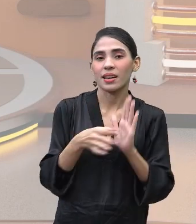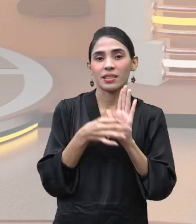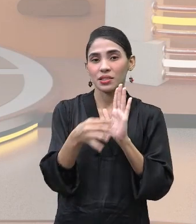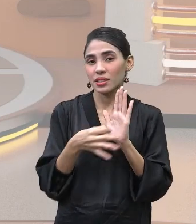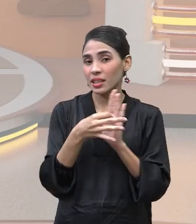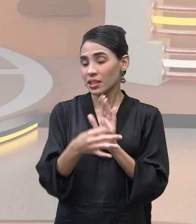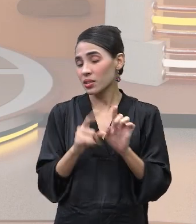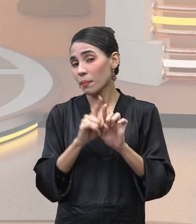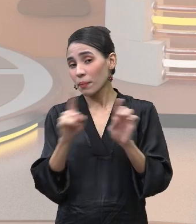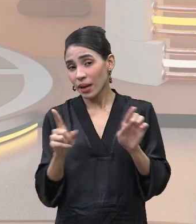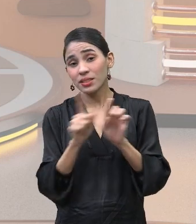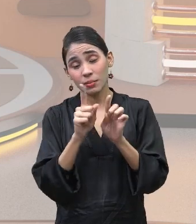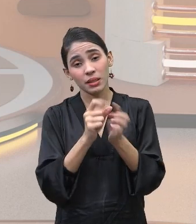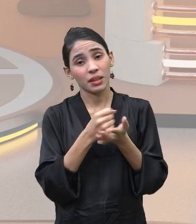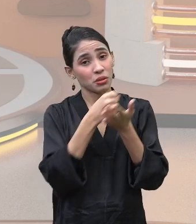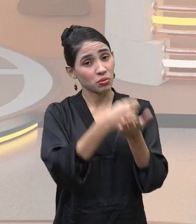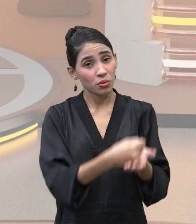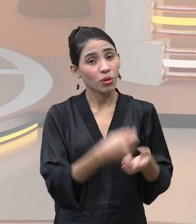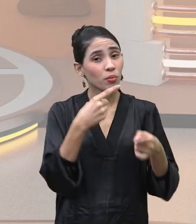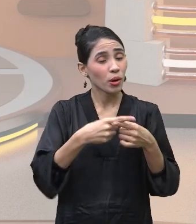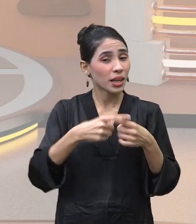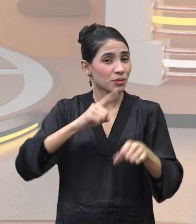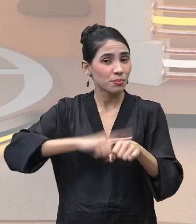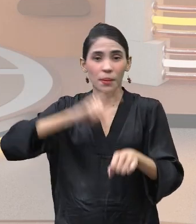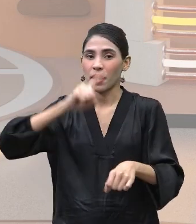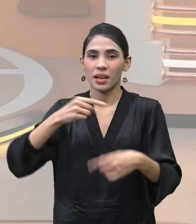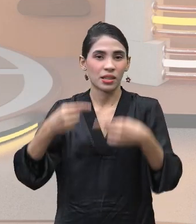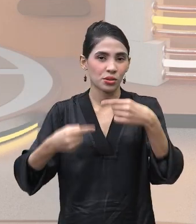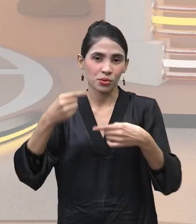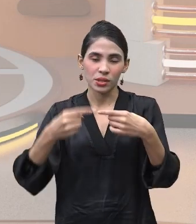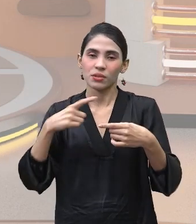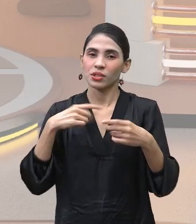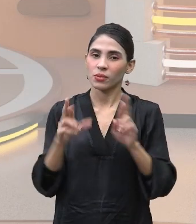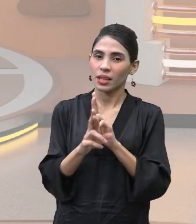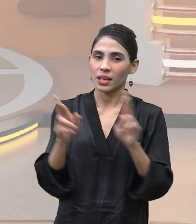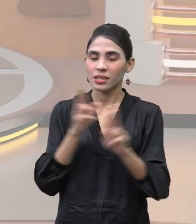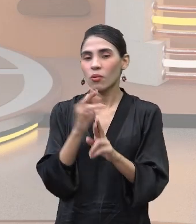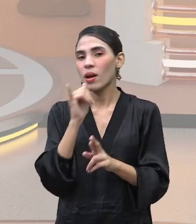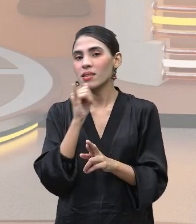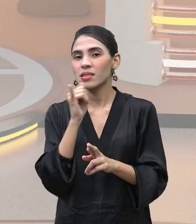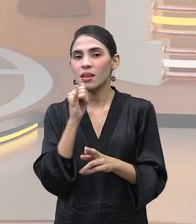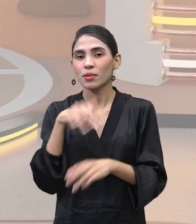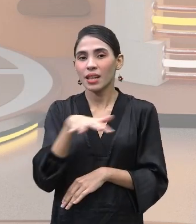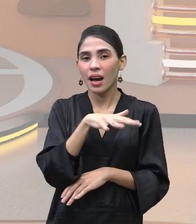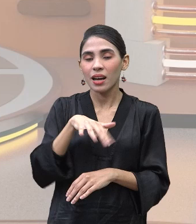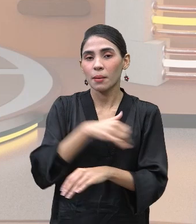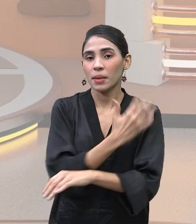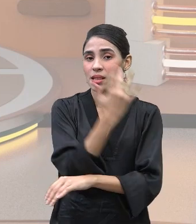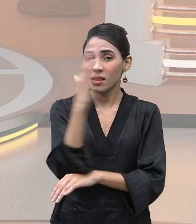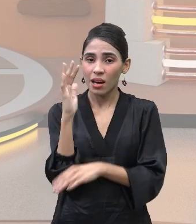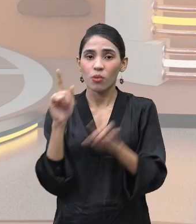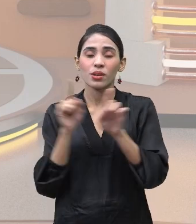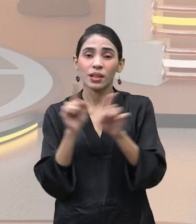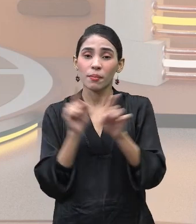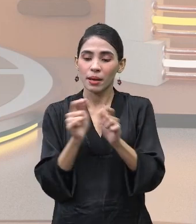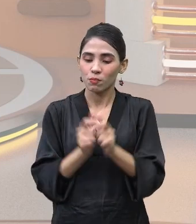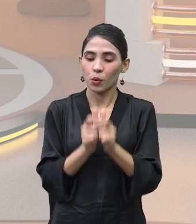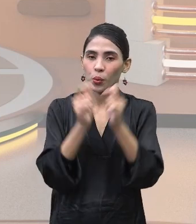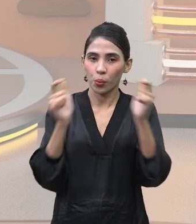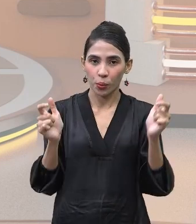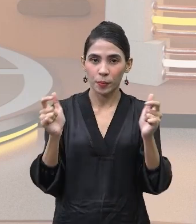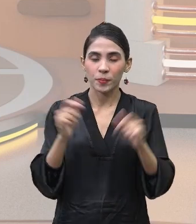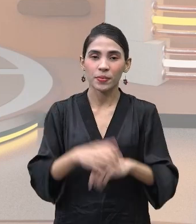também contribuiu bastante porque foram as primeiras discussões relacionadas à questão ambiental sobre os limites do